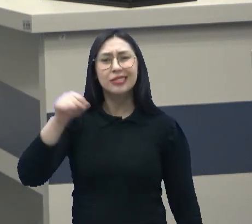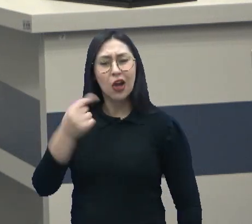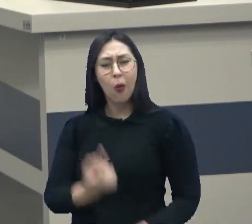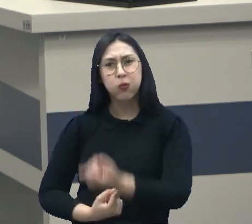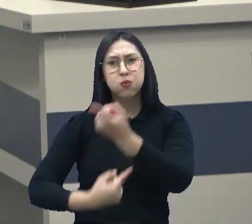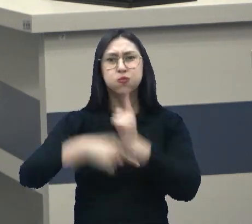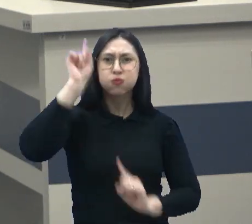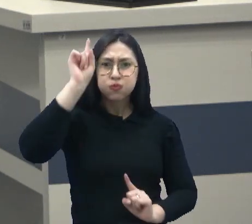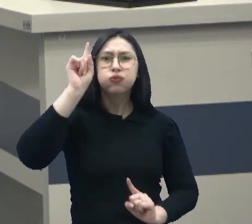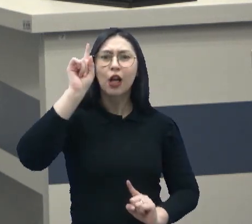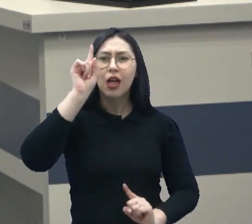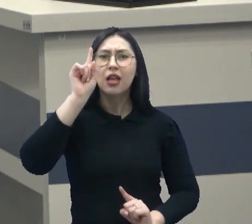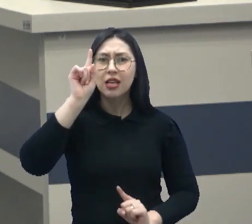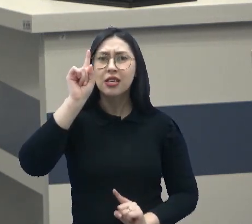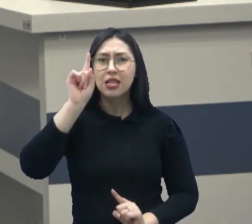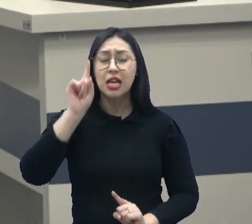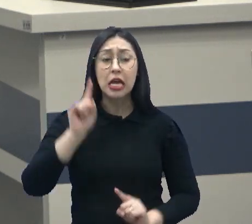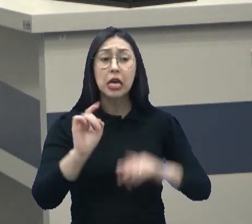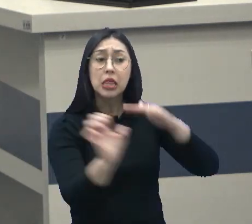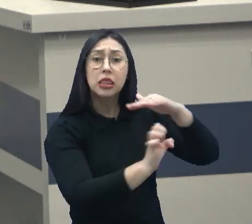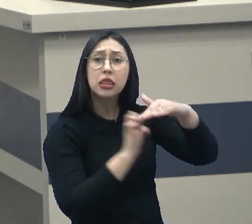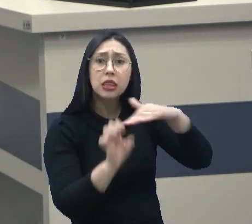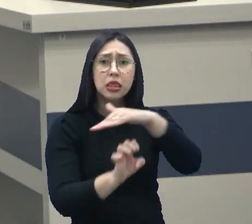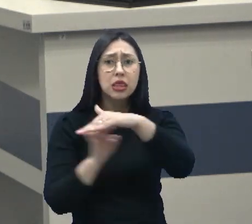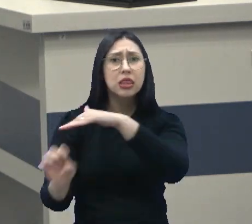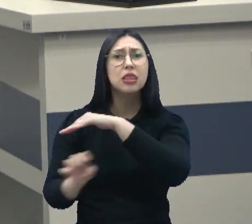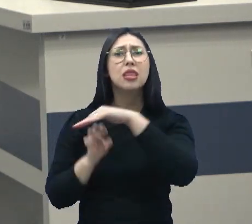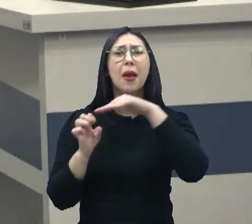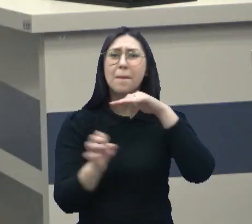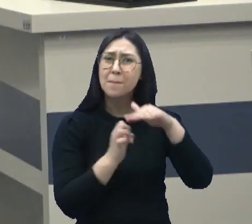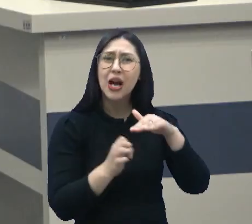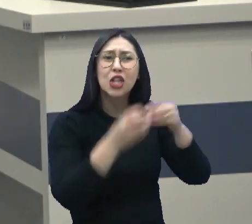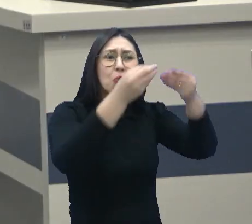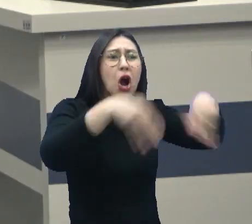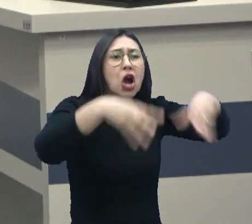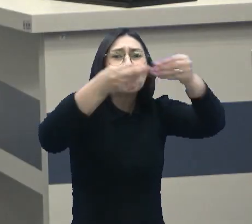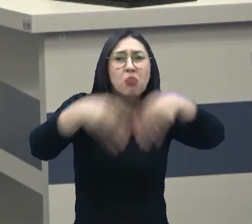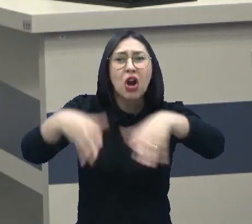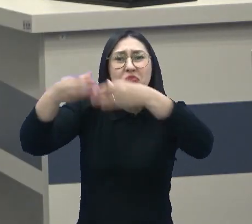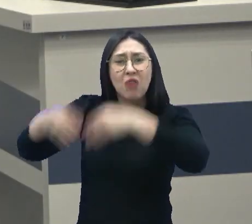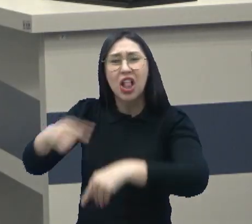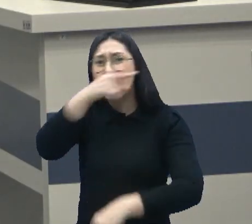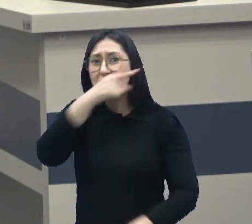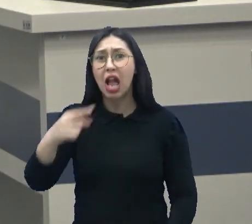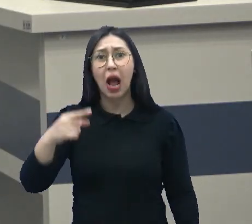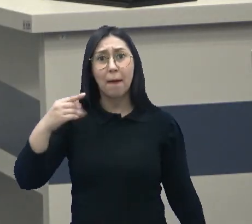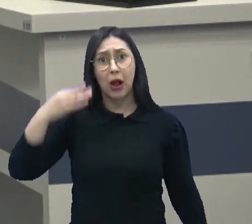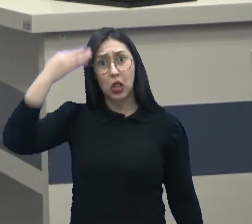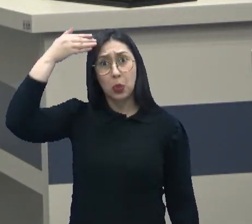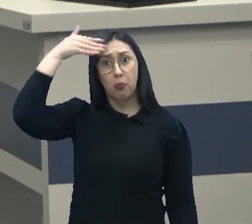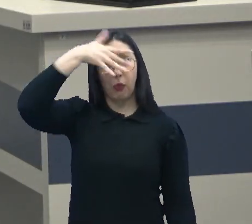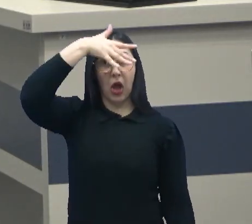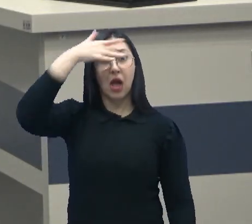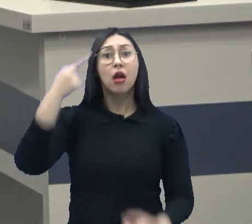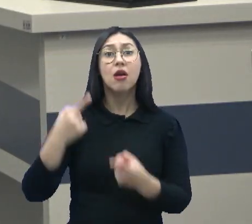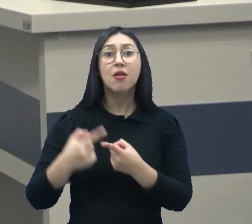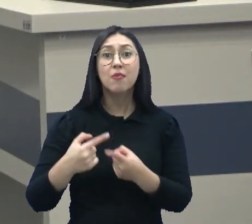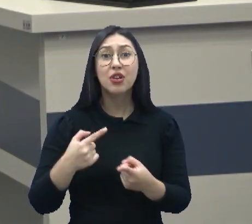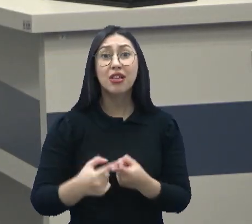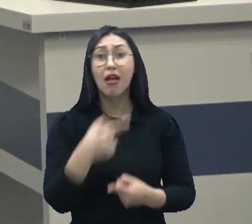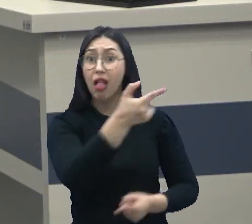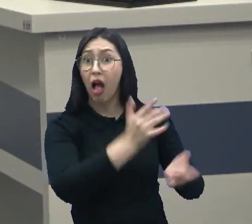cima. Várias empresas que foram retalhadas pelo Trump, porque o partido